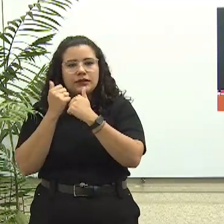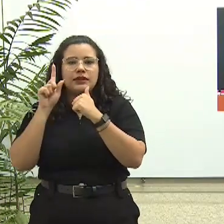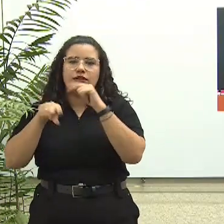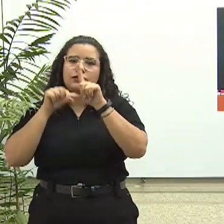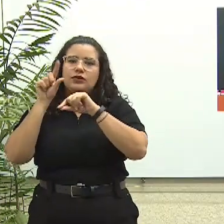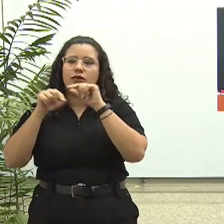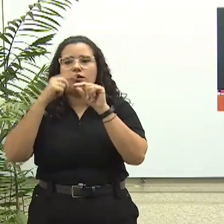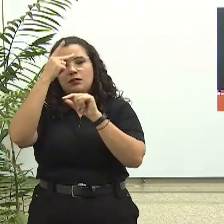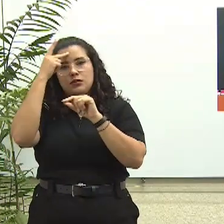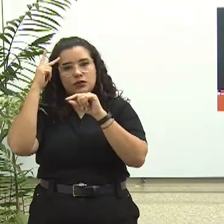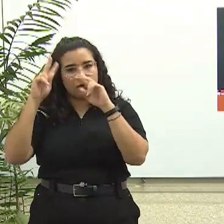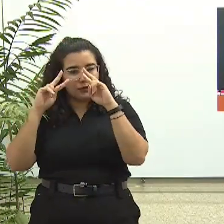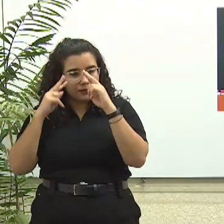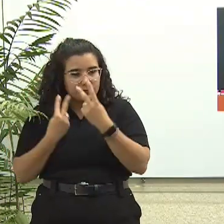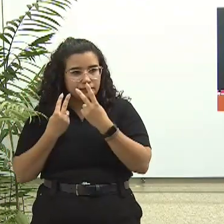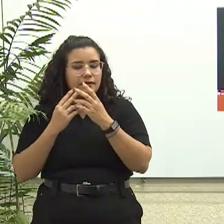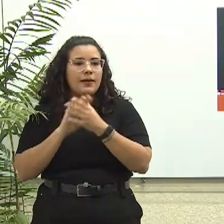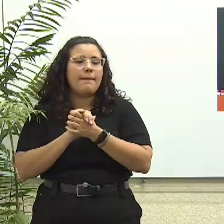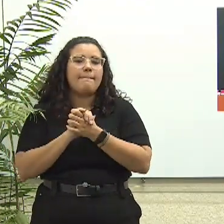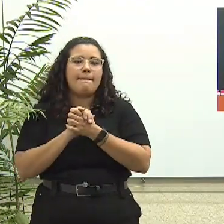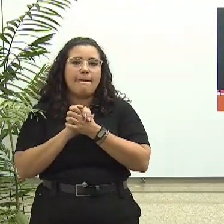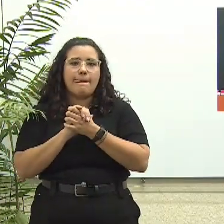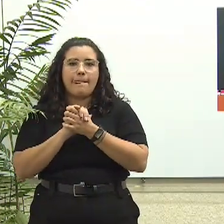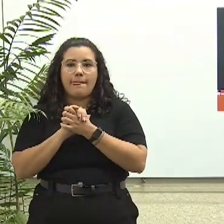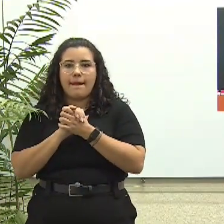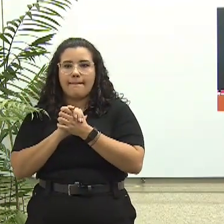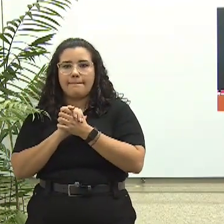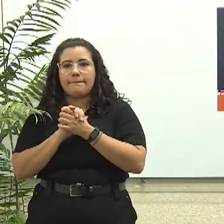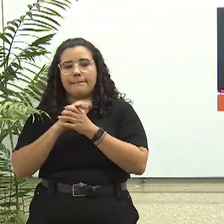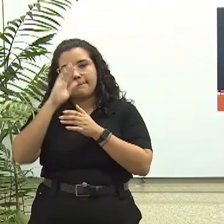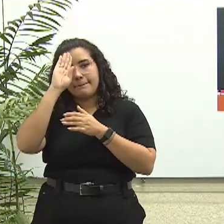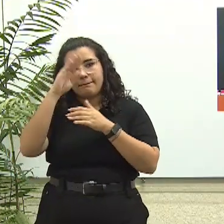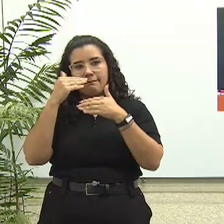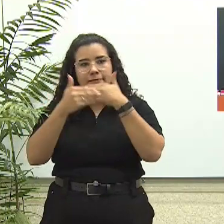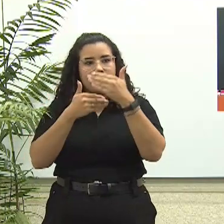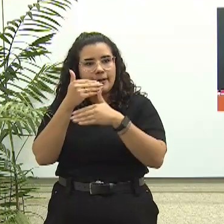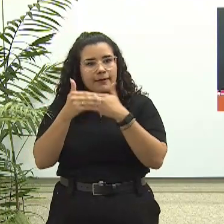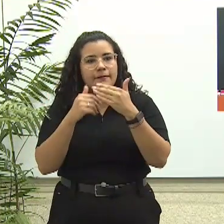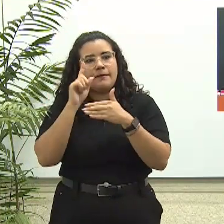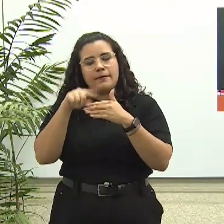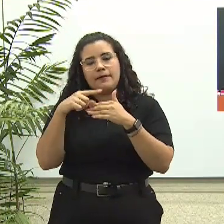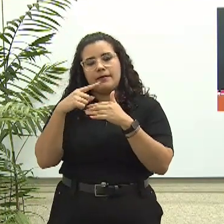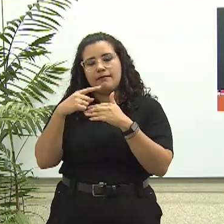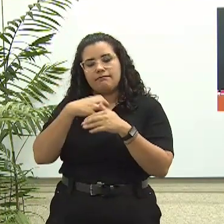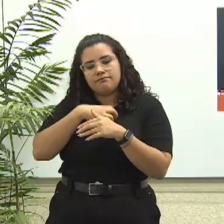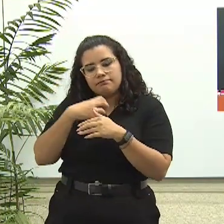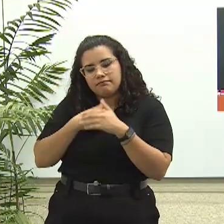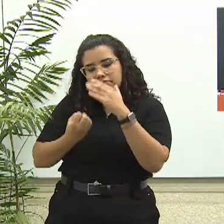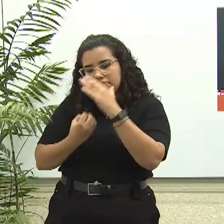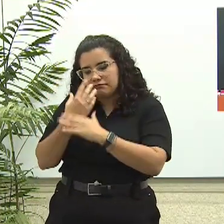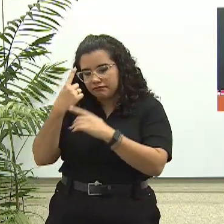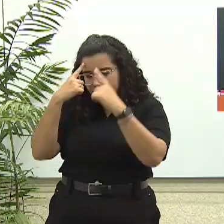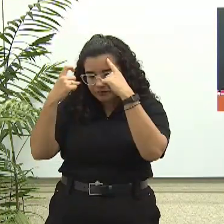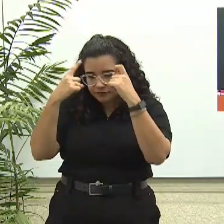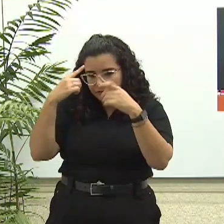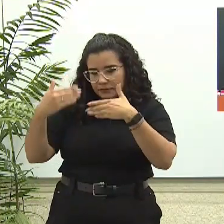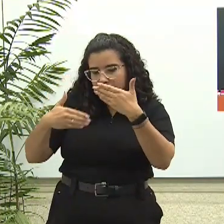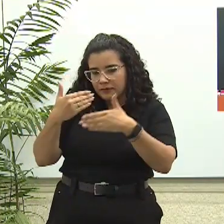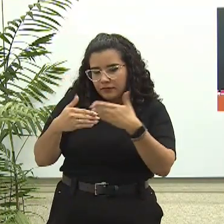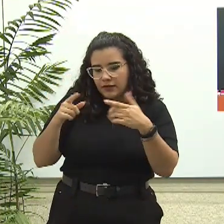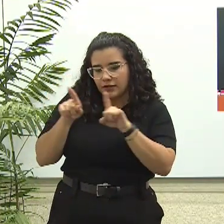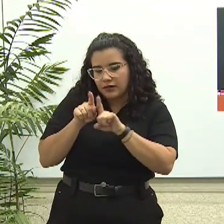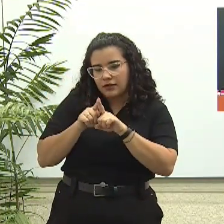humana de e eh eh Há um processo de substituição inclusive de espaço de criatividade humana para processos